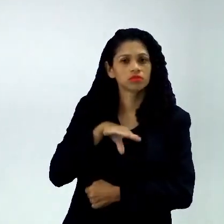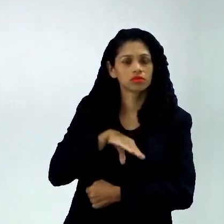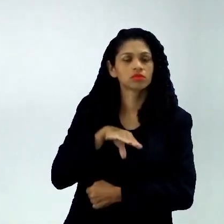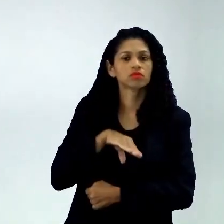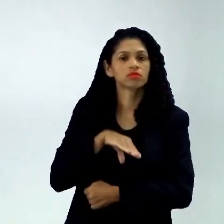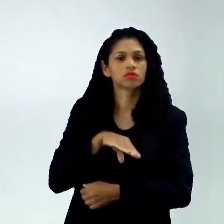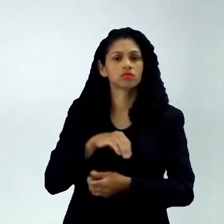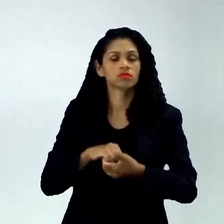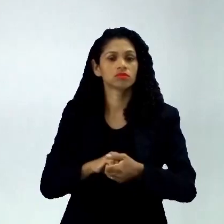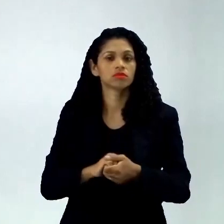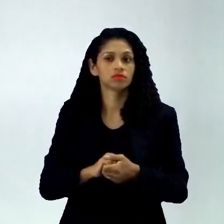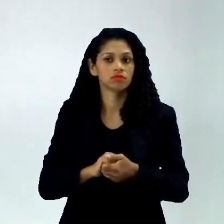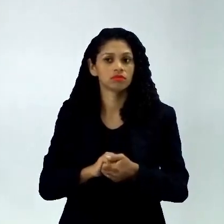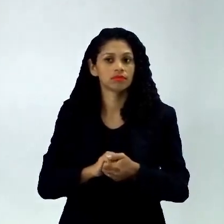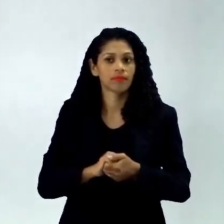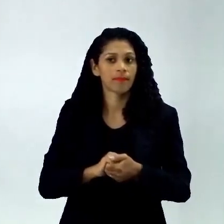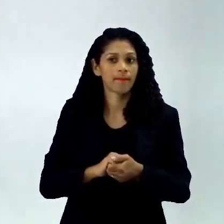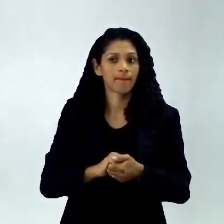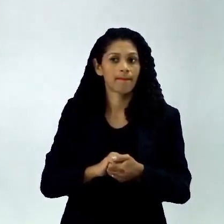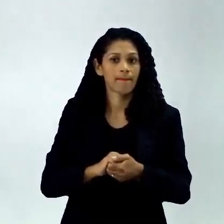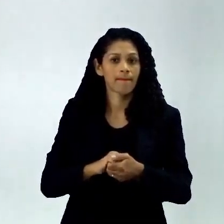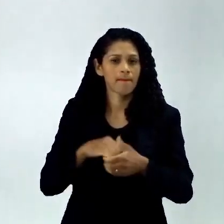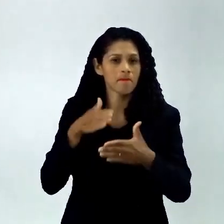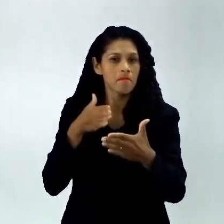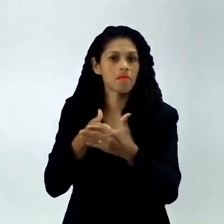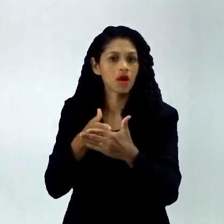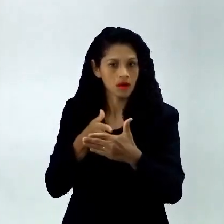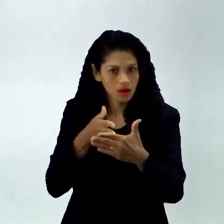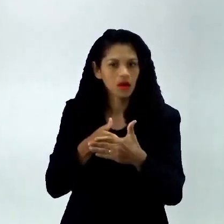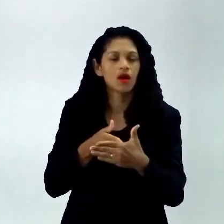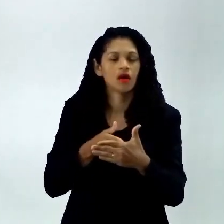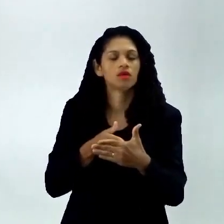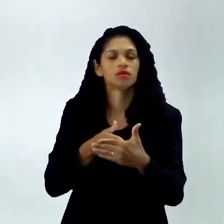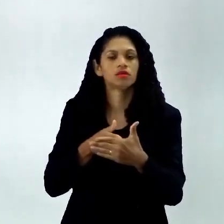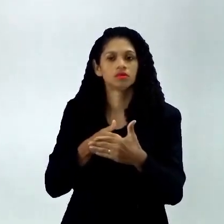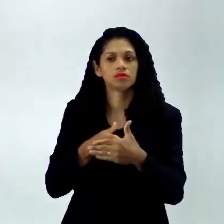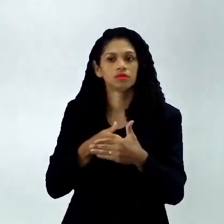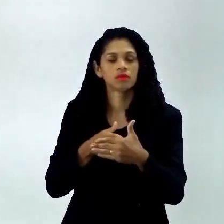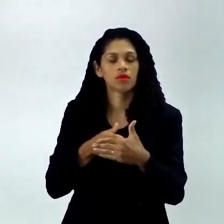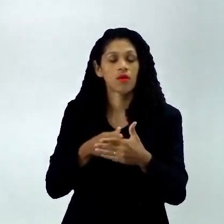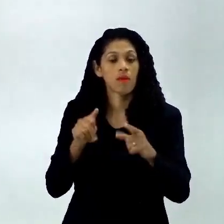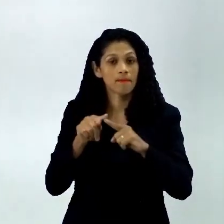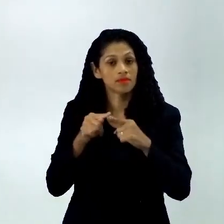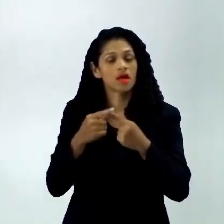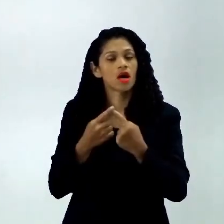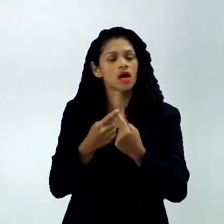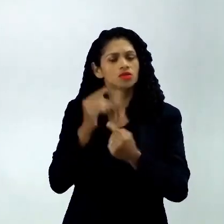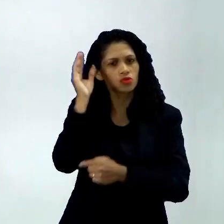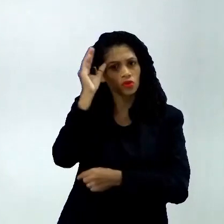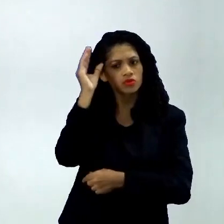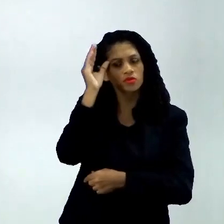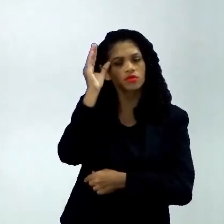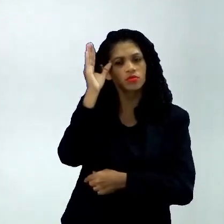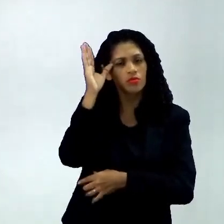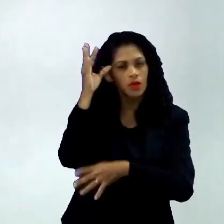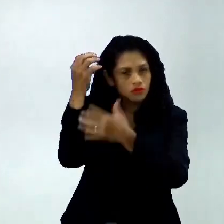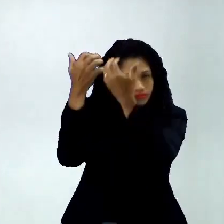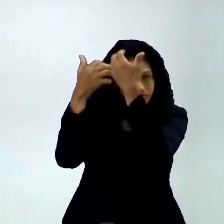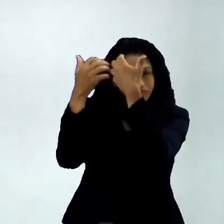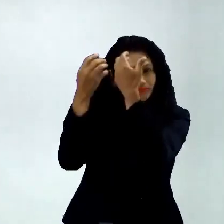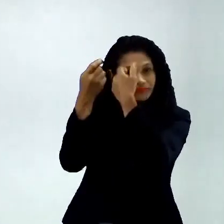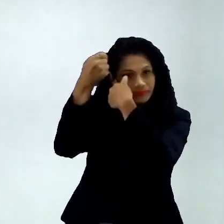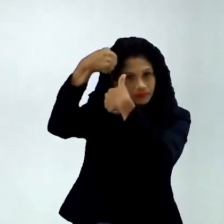represada nisso, tentaram não, eles represaram, mas de alguma forma ficou aquele conhecimento ali escondido,